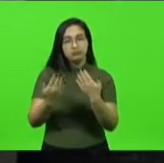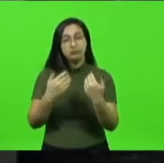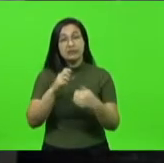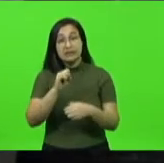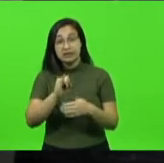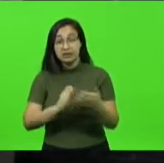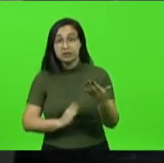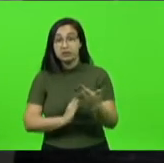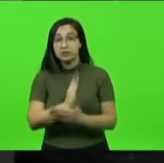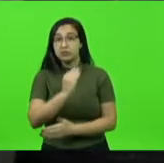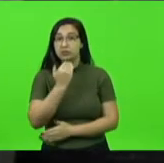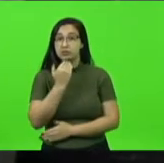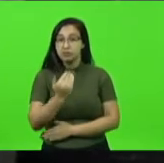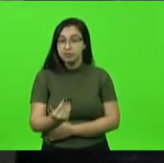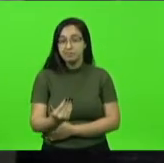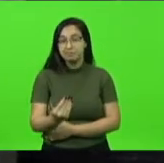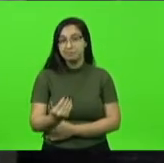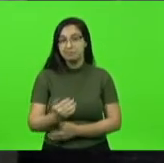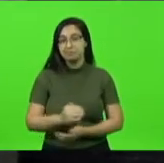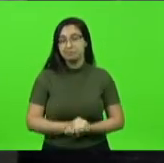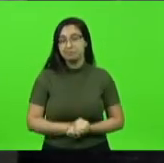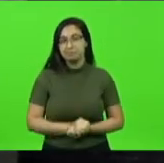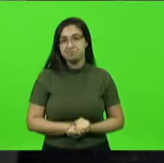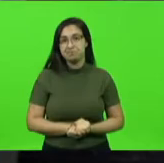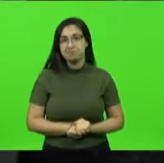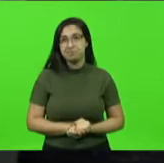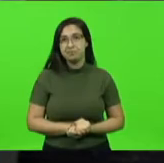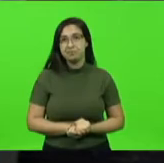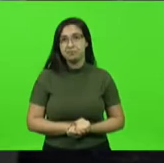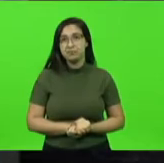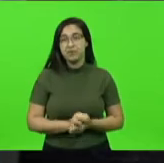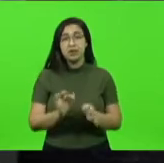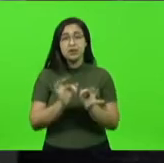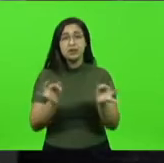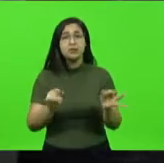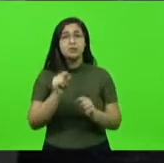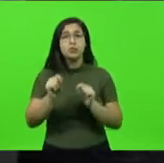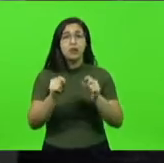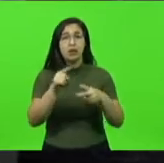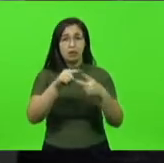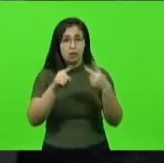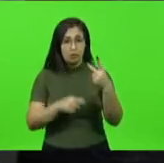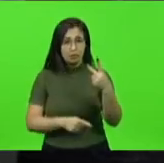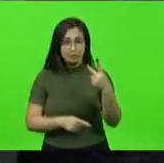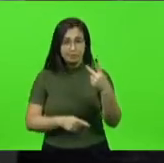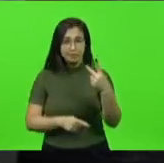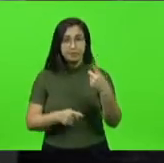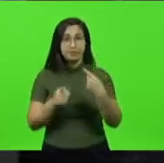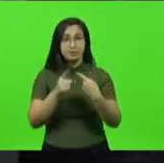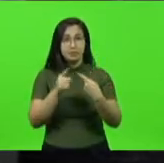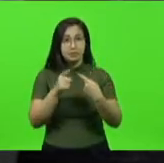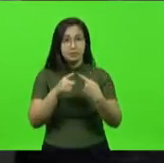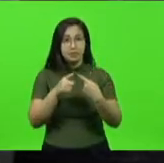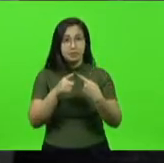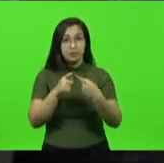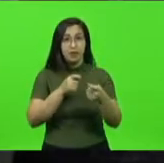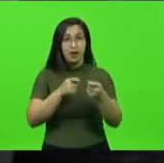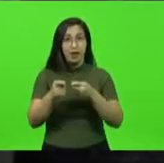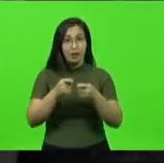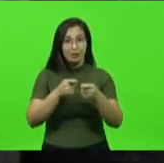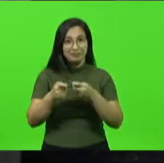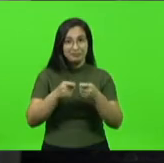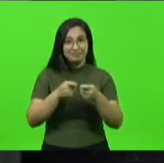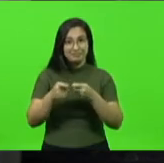esse requerimento. Veja, eu acho que um dado muito simples, né? 2. Primeiro, a economicidade.